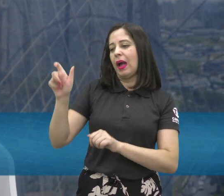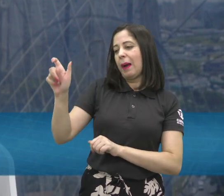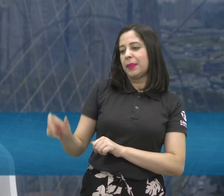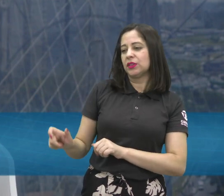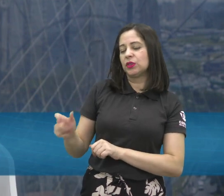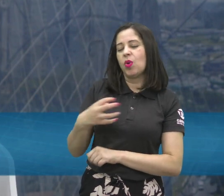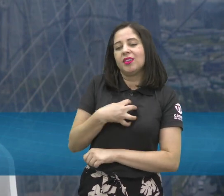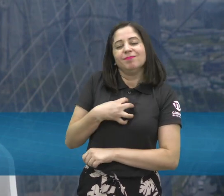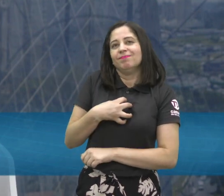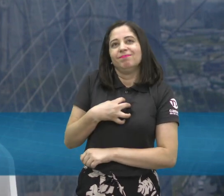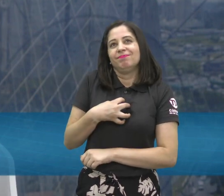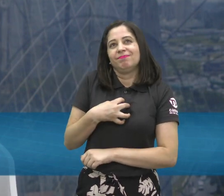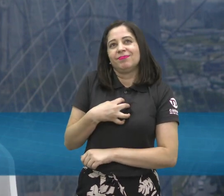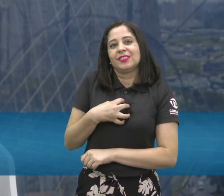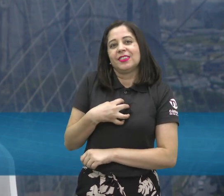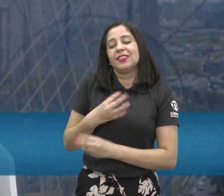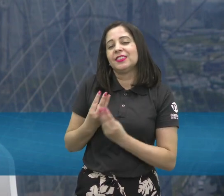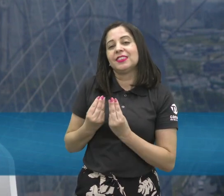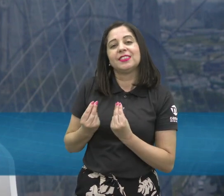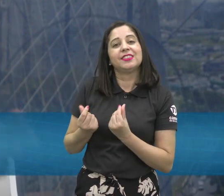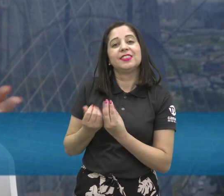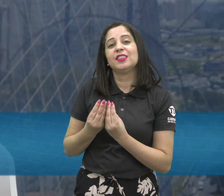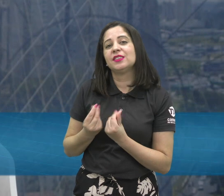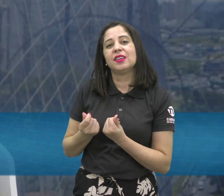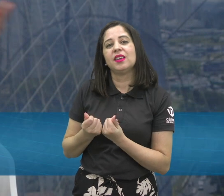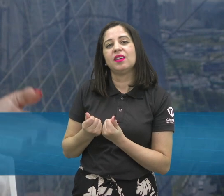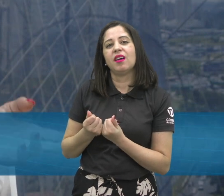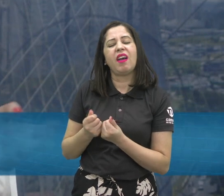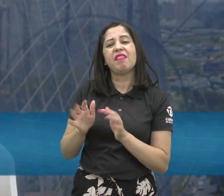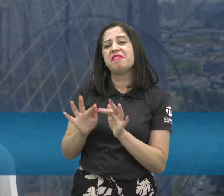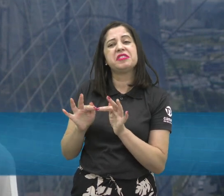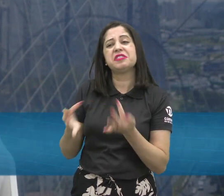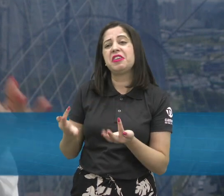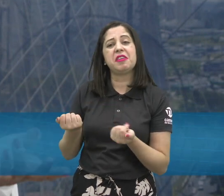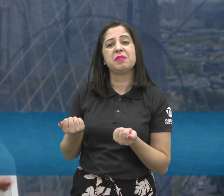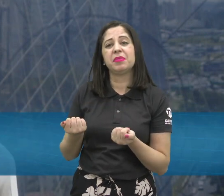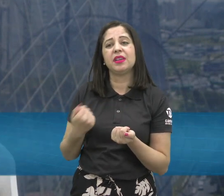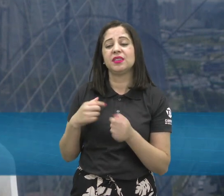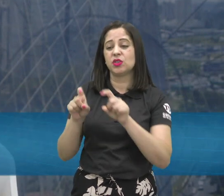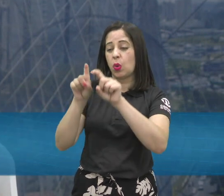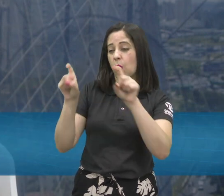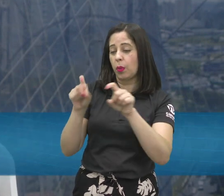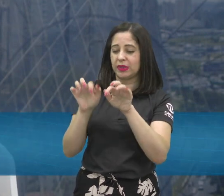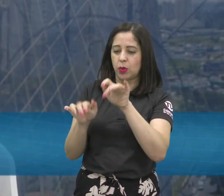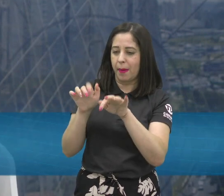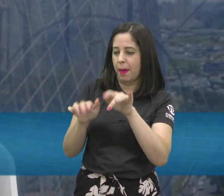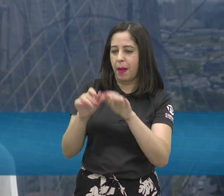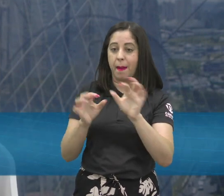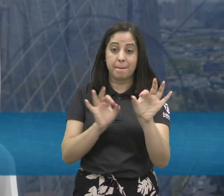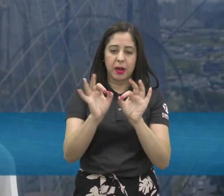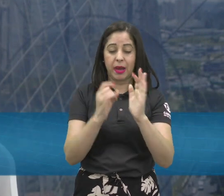alguma situação, e às vezes para a gente é muito simples usar o computador, né, fazer um currículo, por